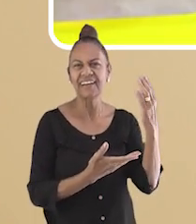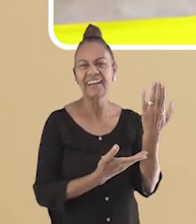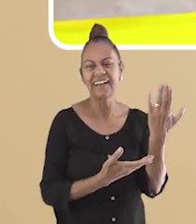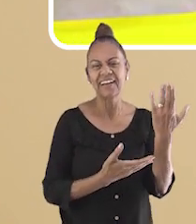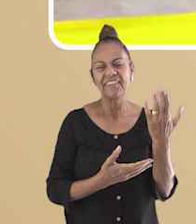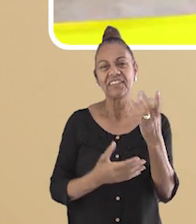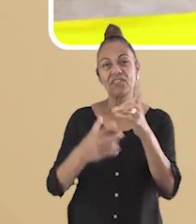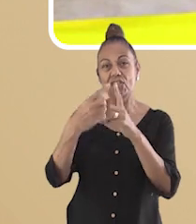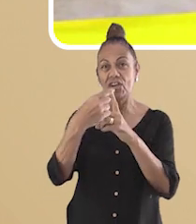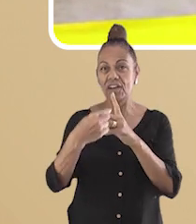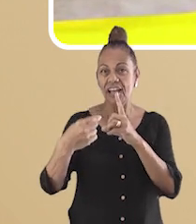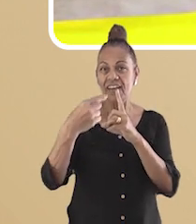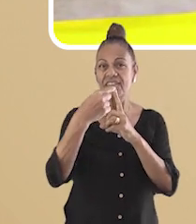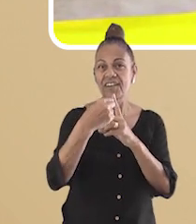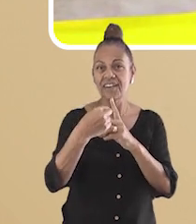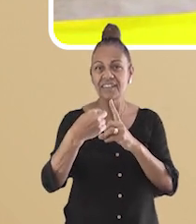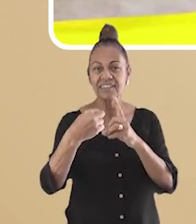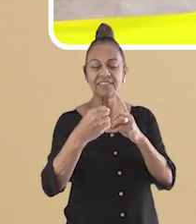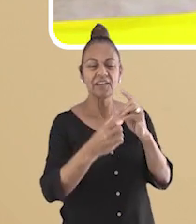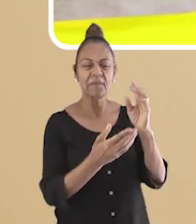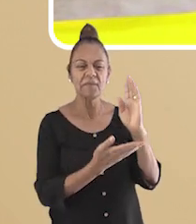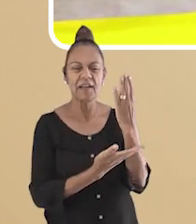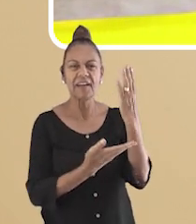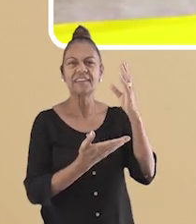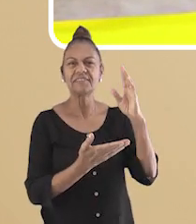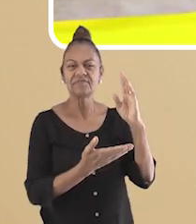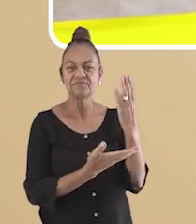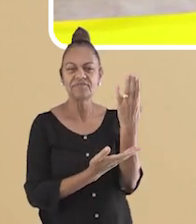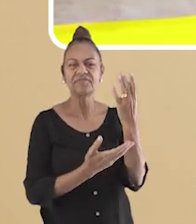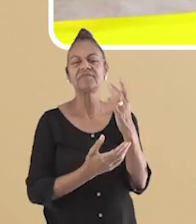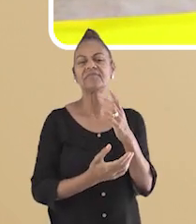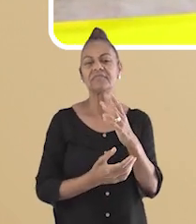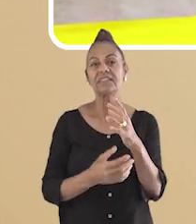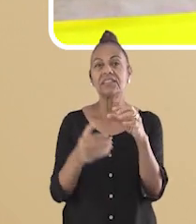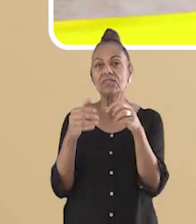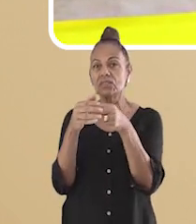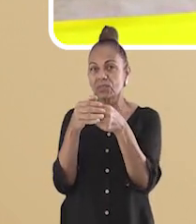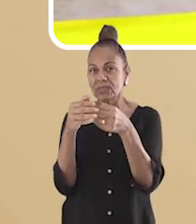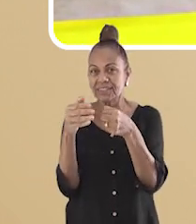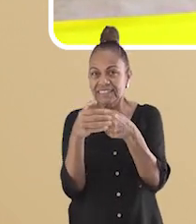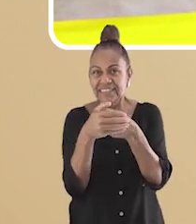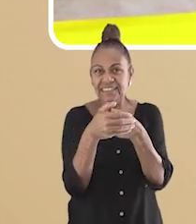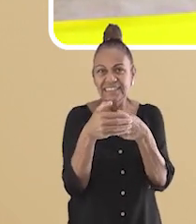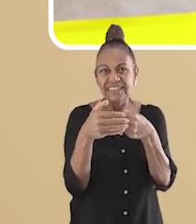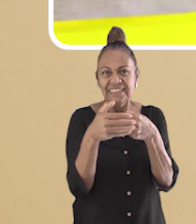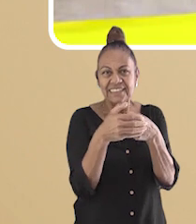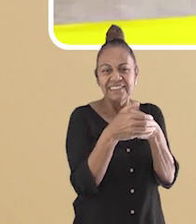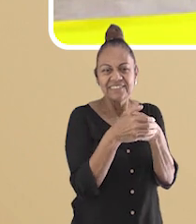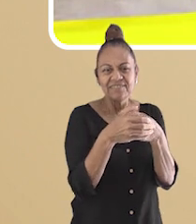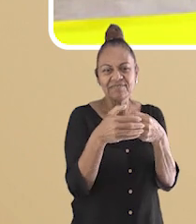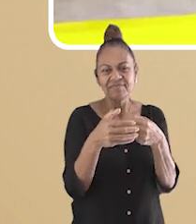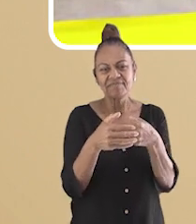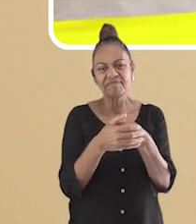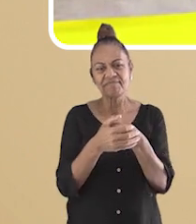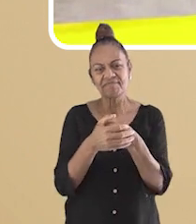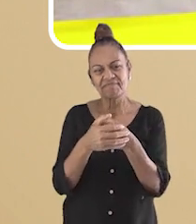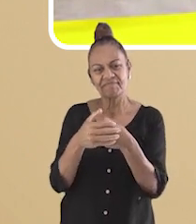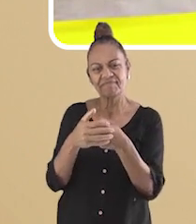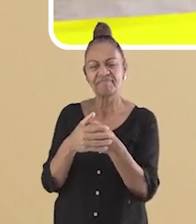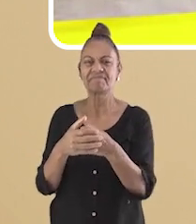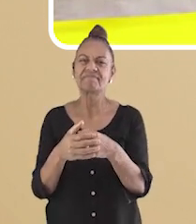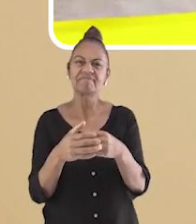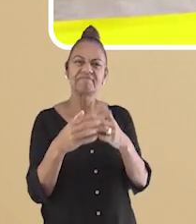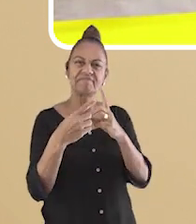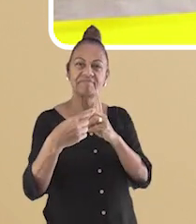Fofofolha, pau, pau, pau. Fofofolha, pau, pau, pau. Fofofolha, pau, pau,